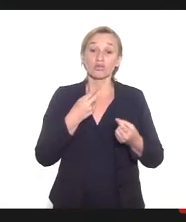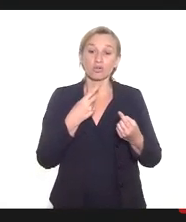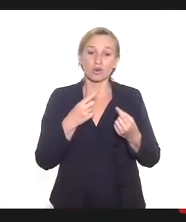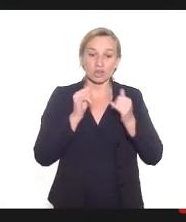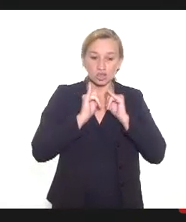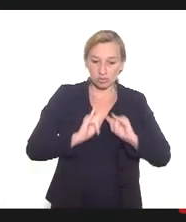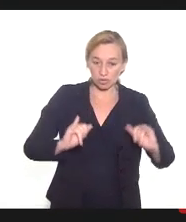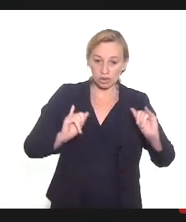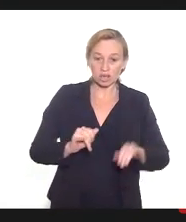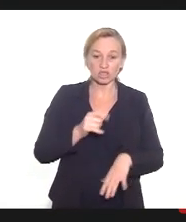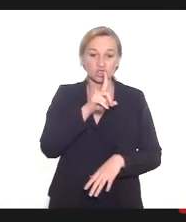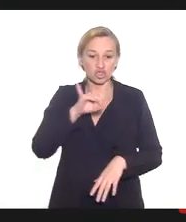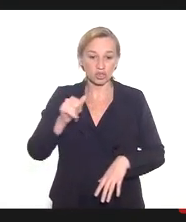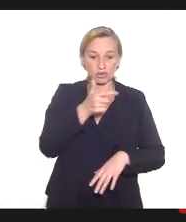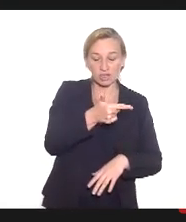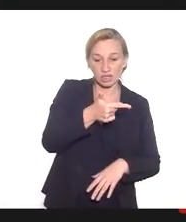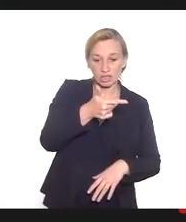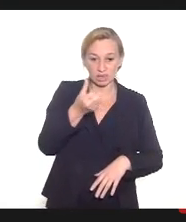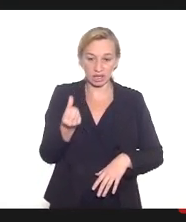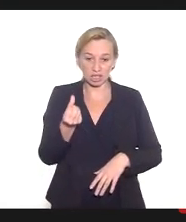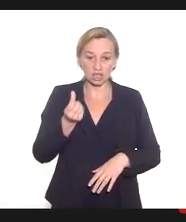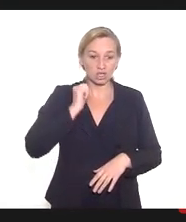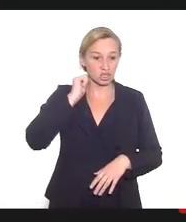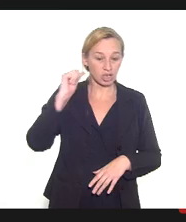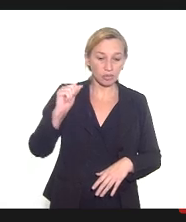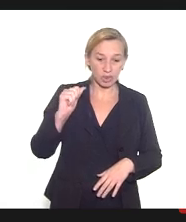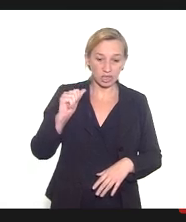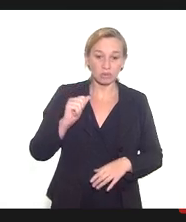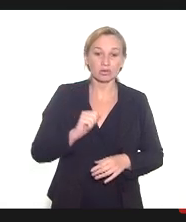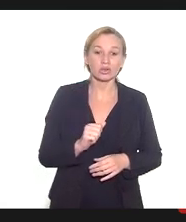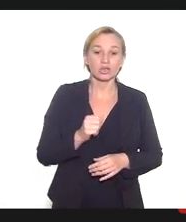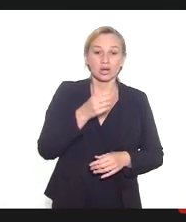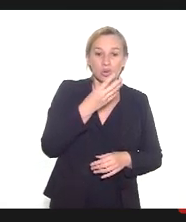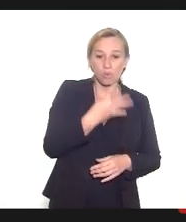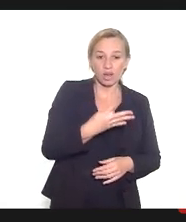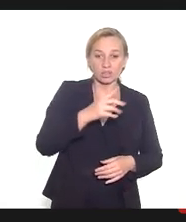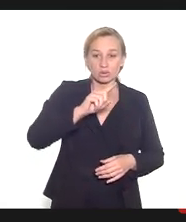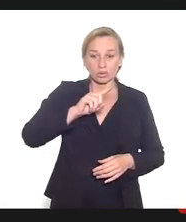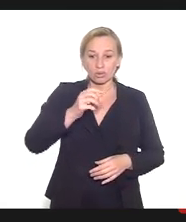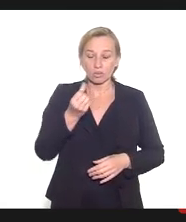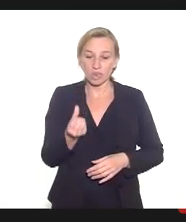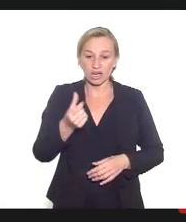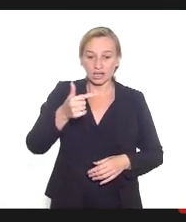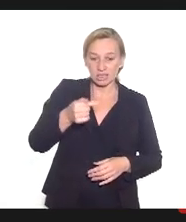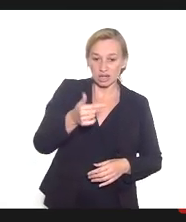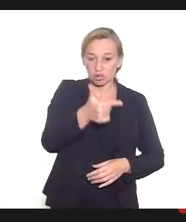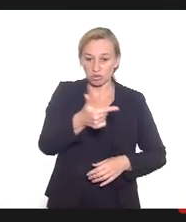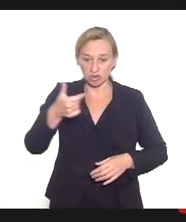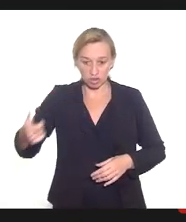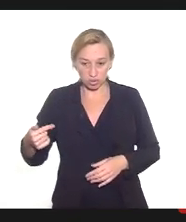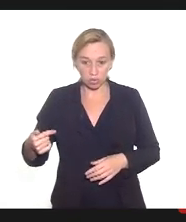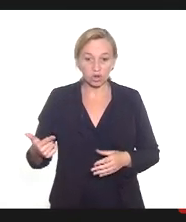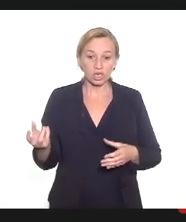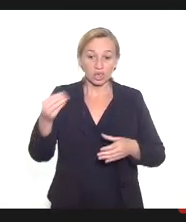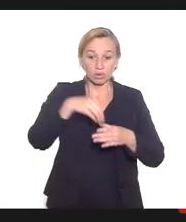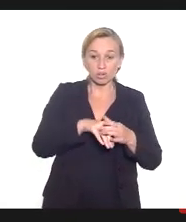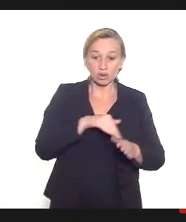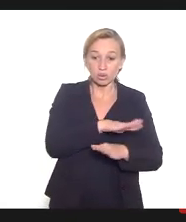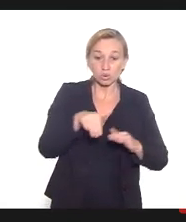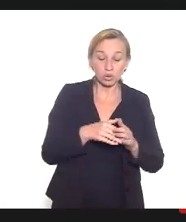e no dia vinte e seis de abril com a publicação da nota técnica 467 de 2021 e incluiu naquele